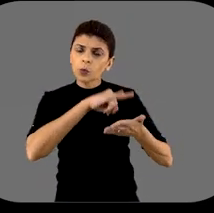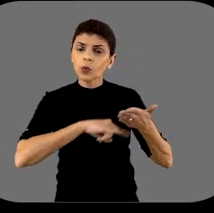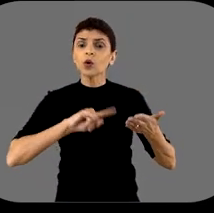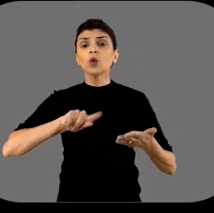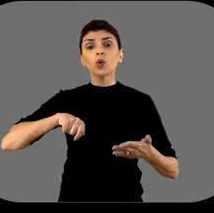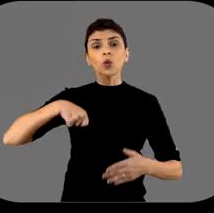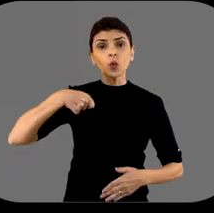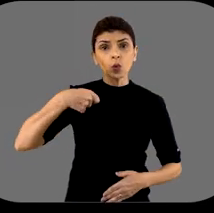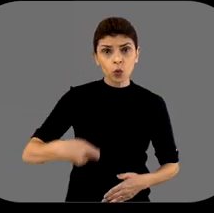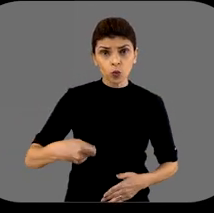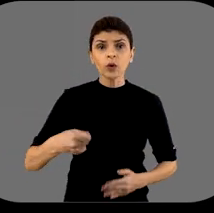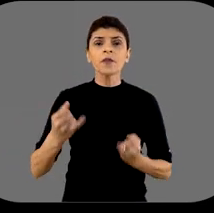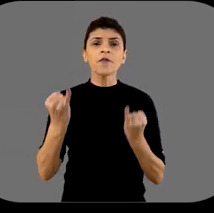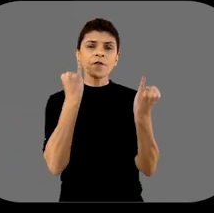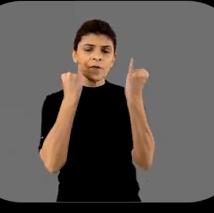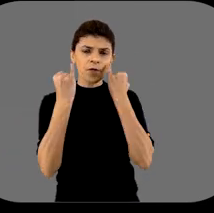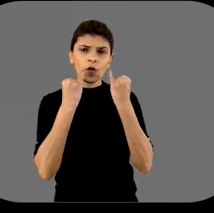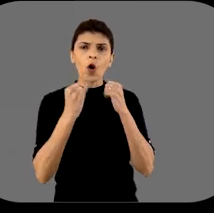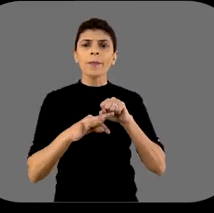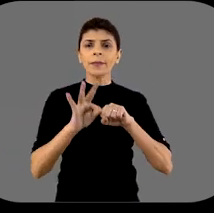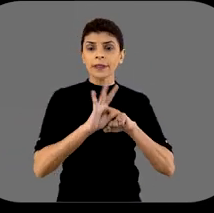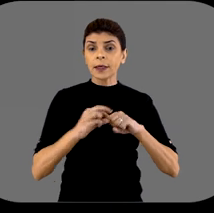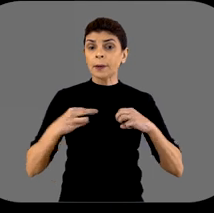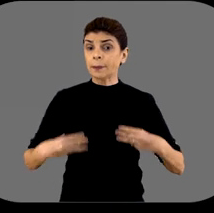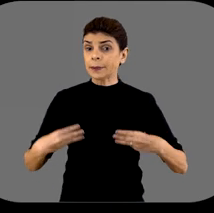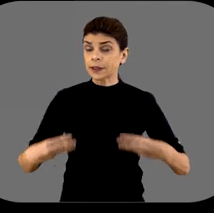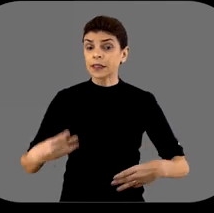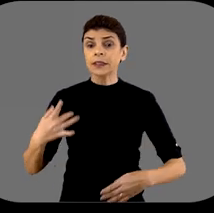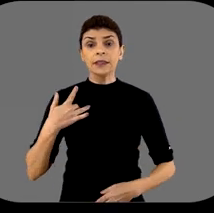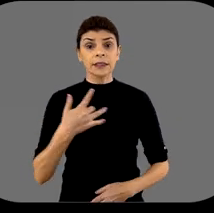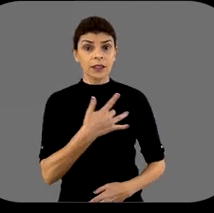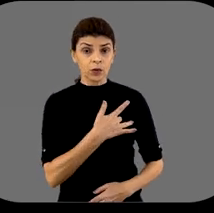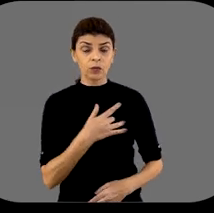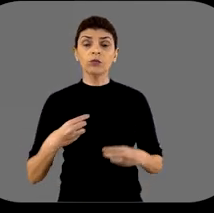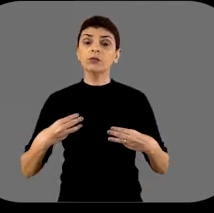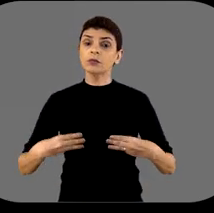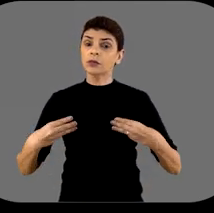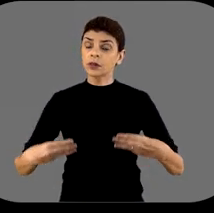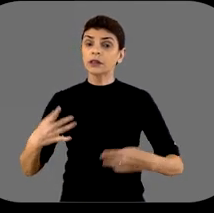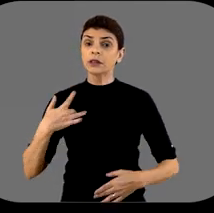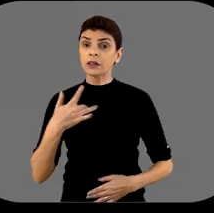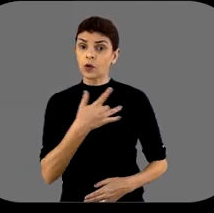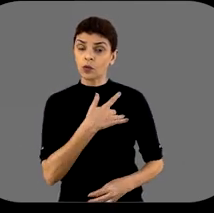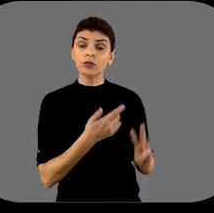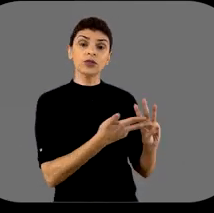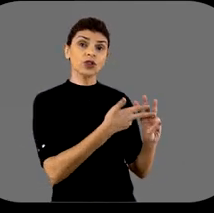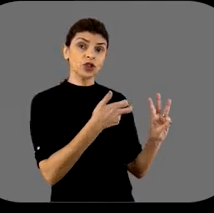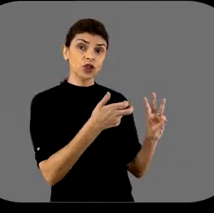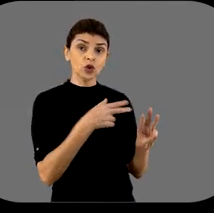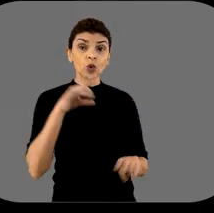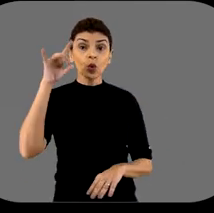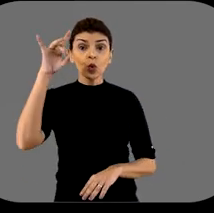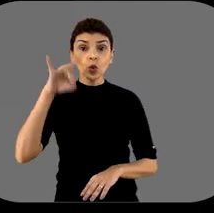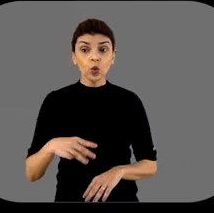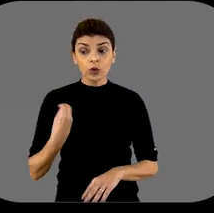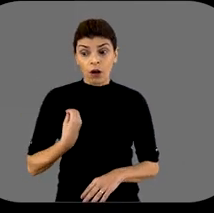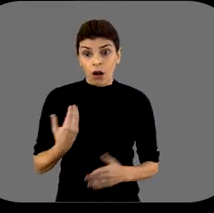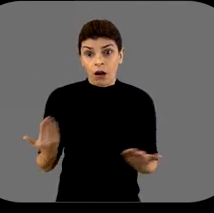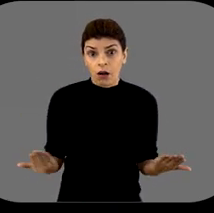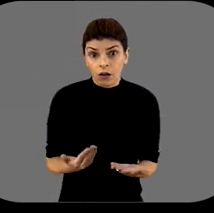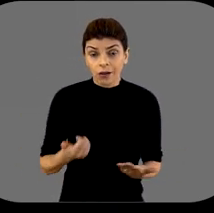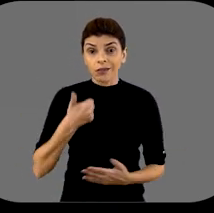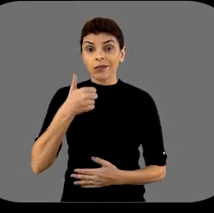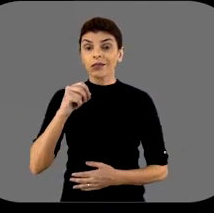que são chamados de informes técnicos do Ministério da Saúde, da Secretaria de Saúde Indígena, e o último deles foi atualizado em